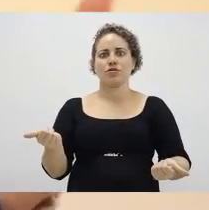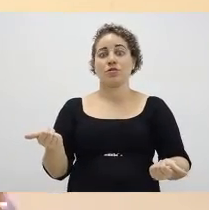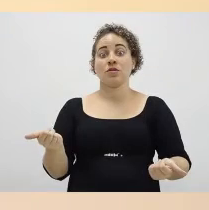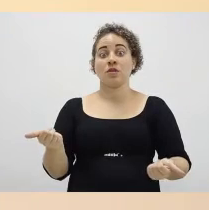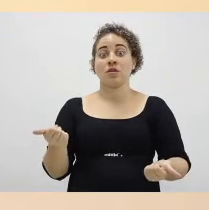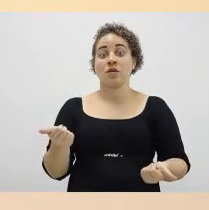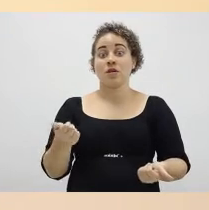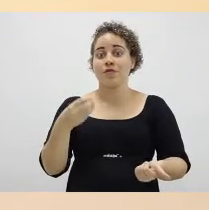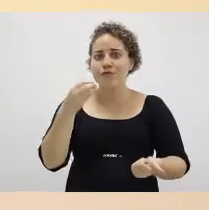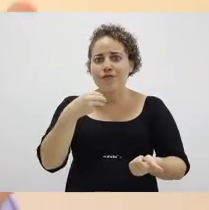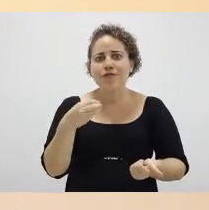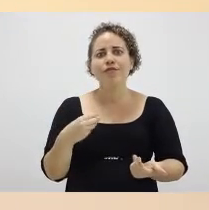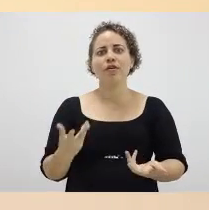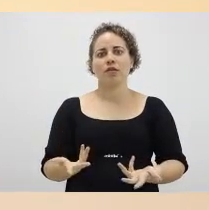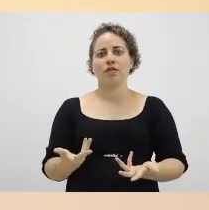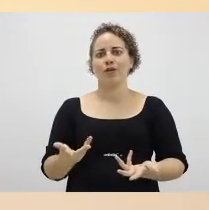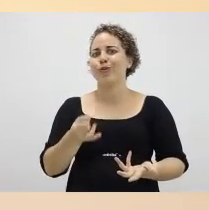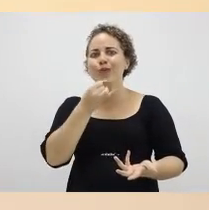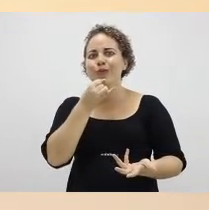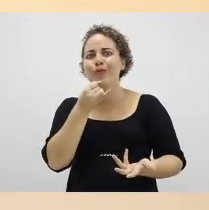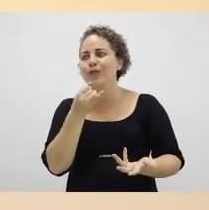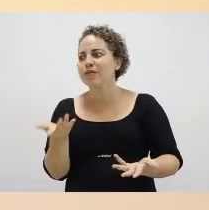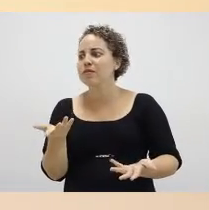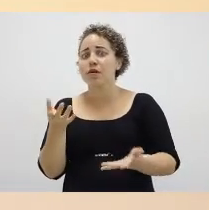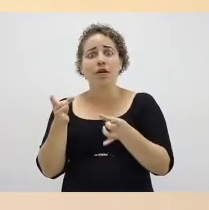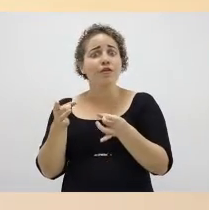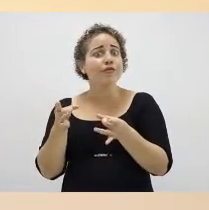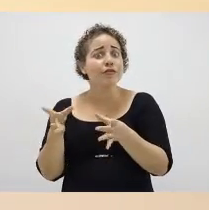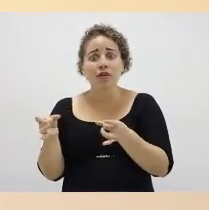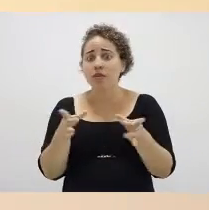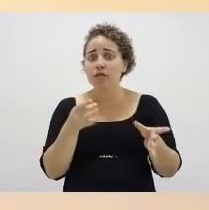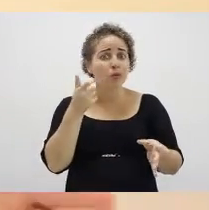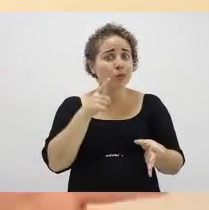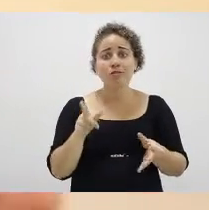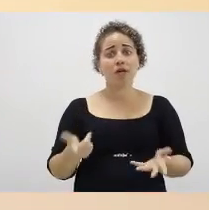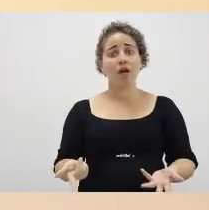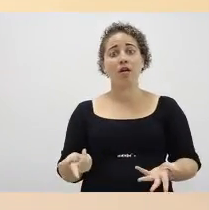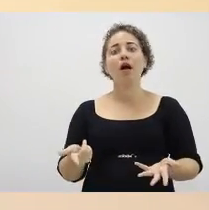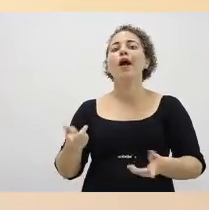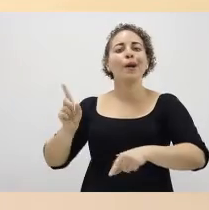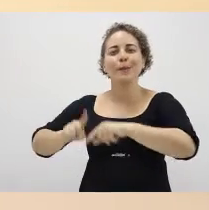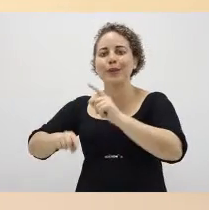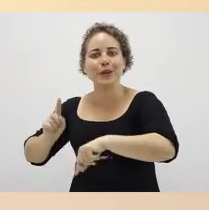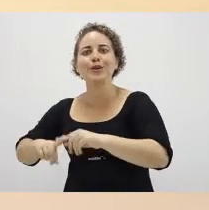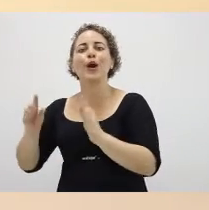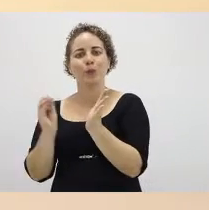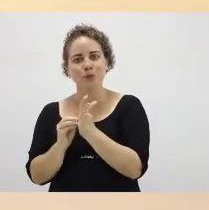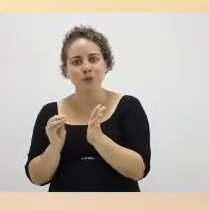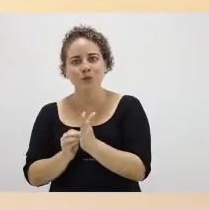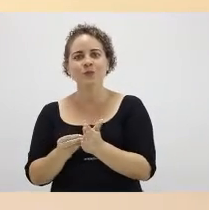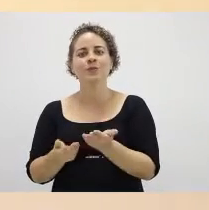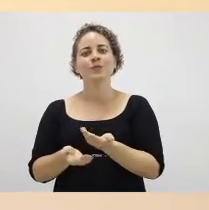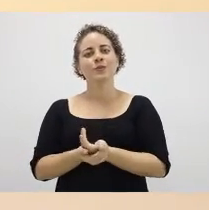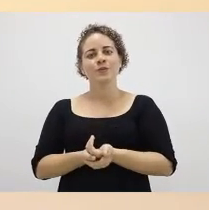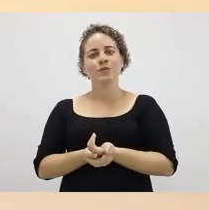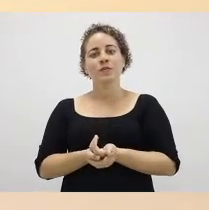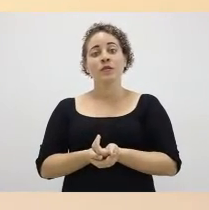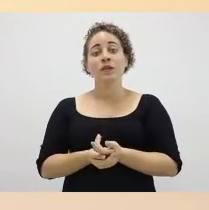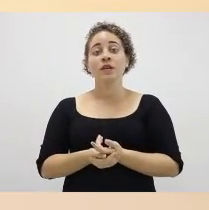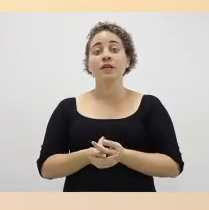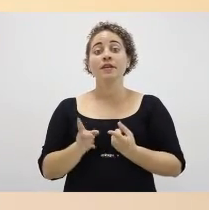por exemplo, a questão de perder vendas. Por quê? Porque pode ter faltado matéria-prima. A questão